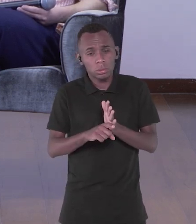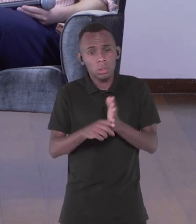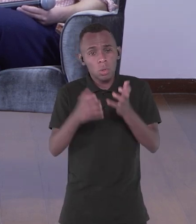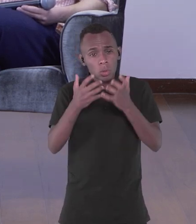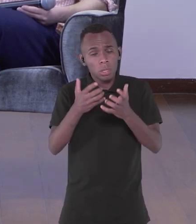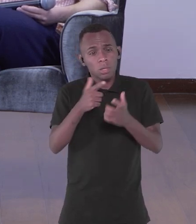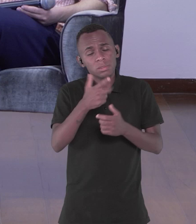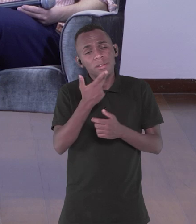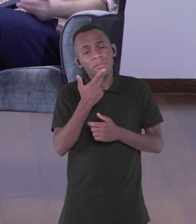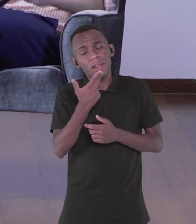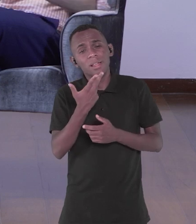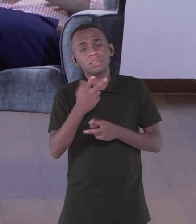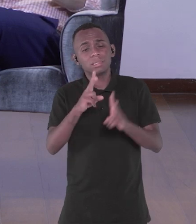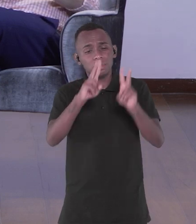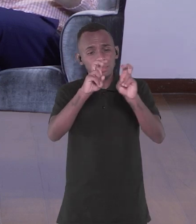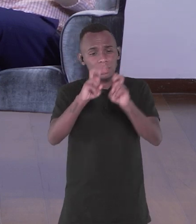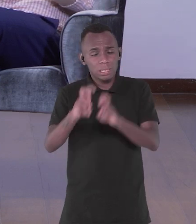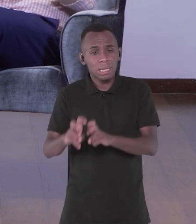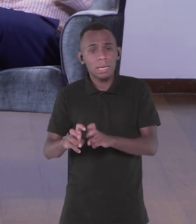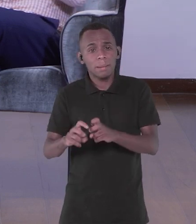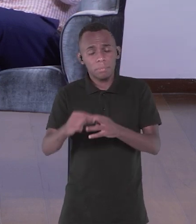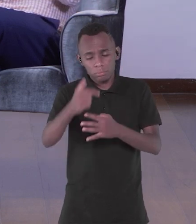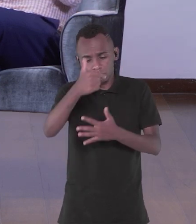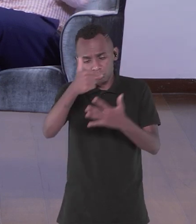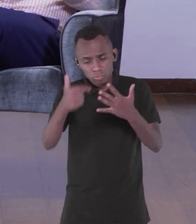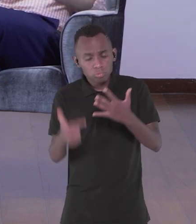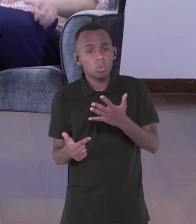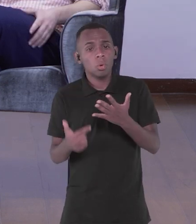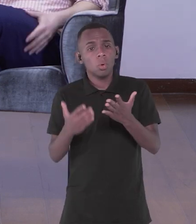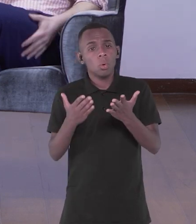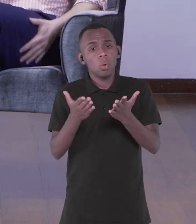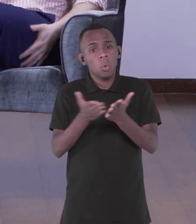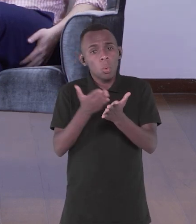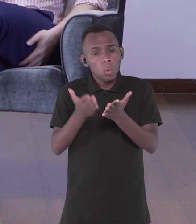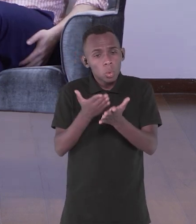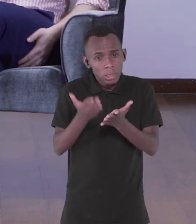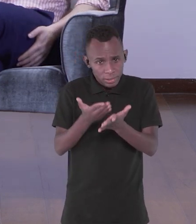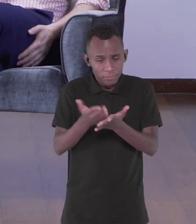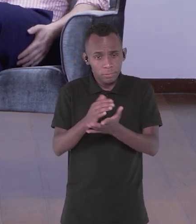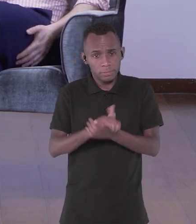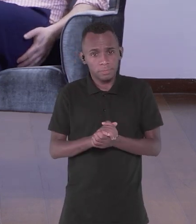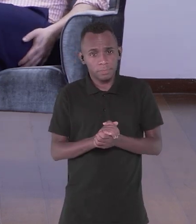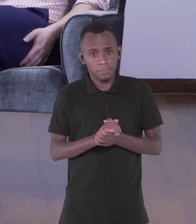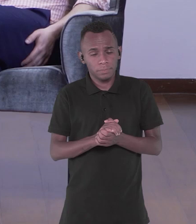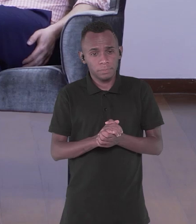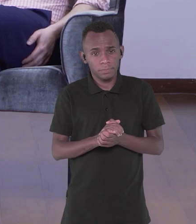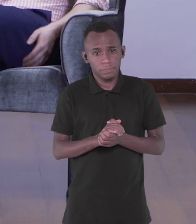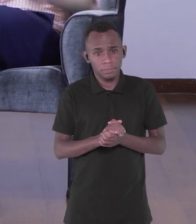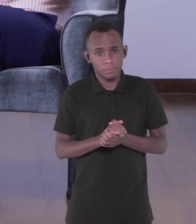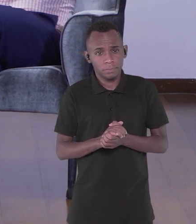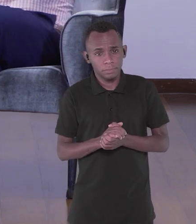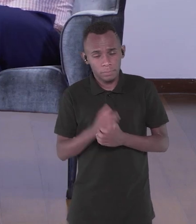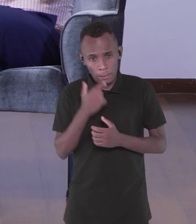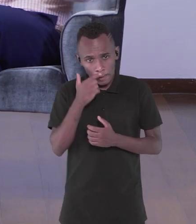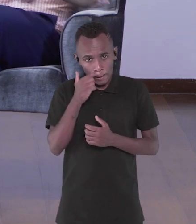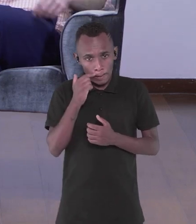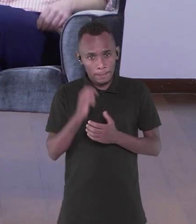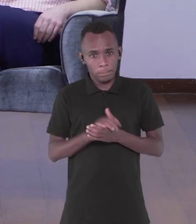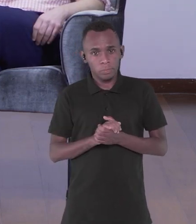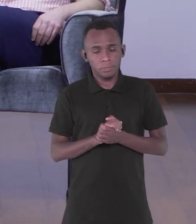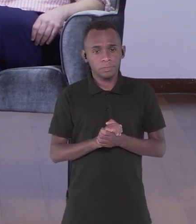livro. Tá? E começar pelo que está esgotado, né? Que é o do Abraão, não é isso? O que não está